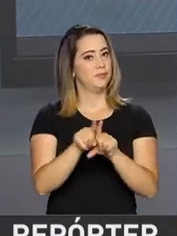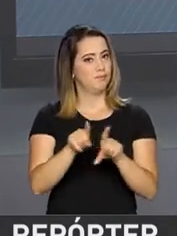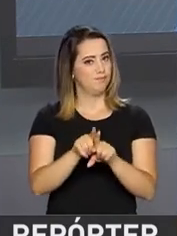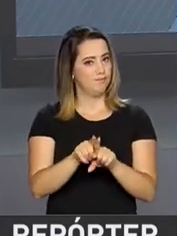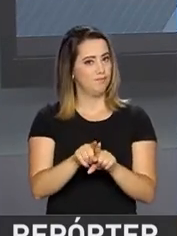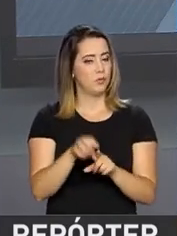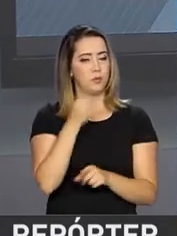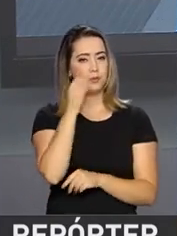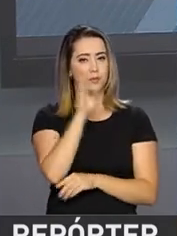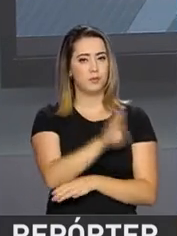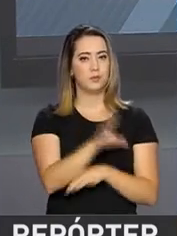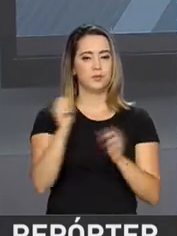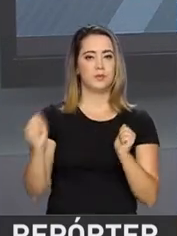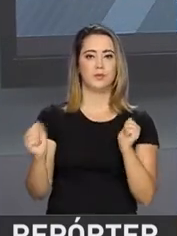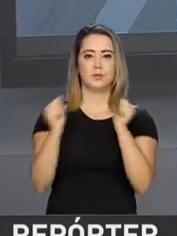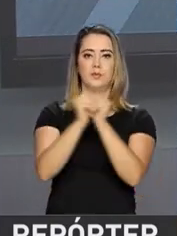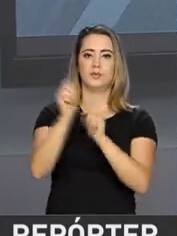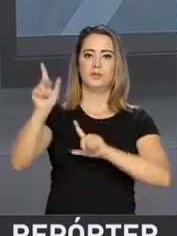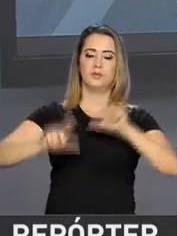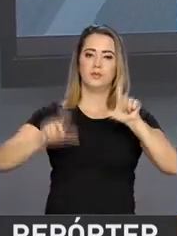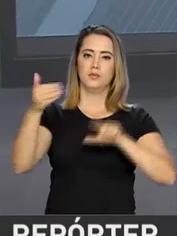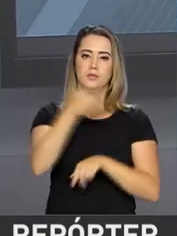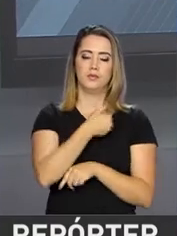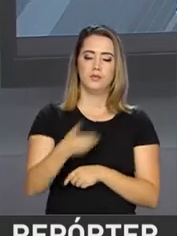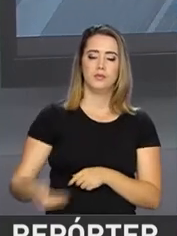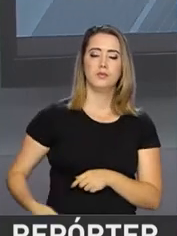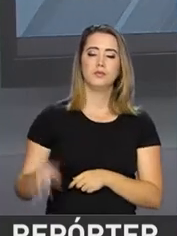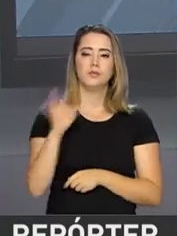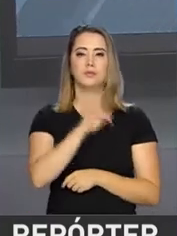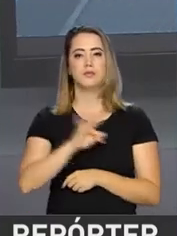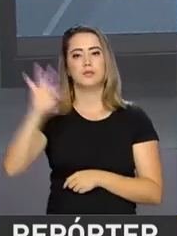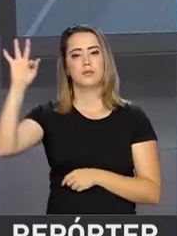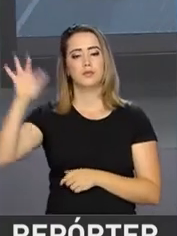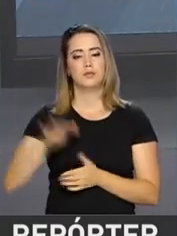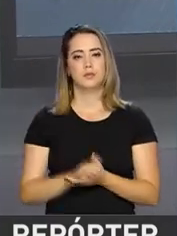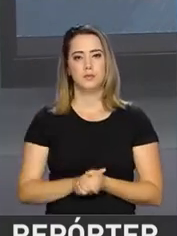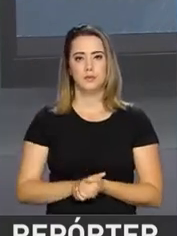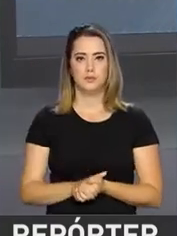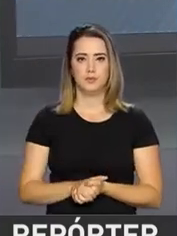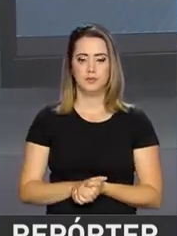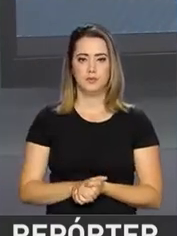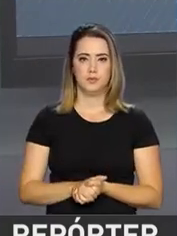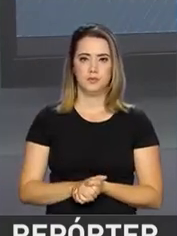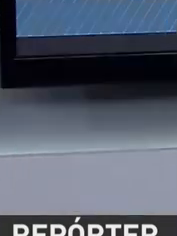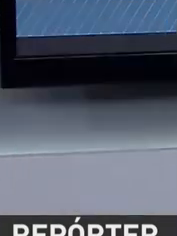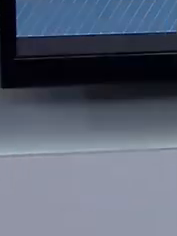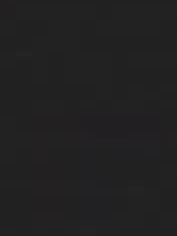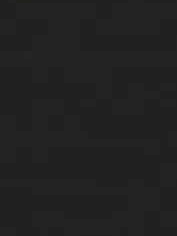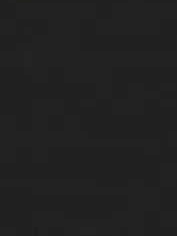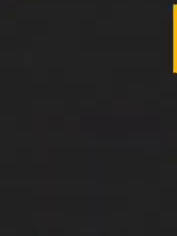uma boa tarde pra você e continue com a gente na nbr a tv do governo federal